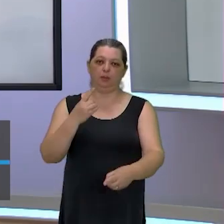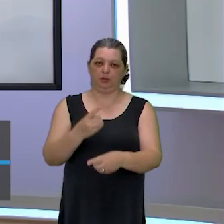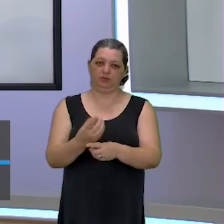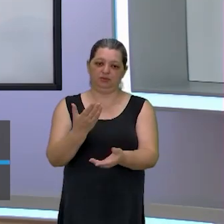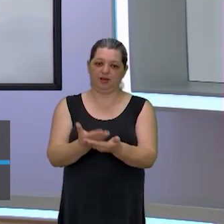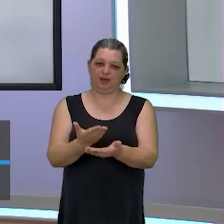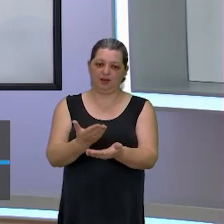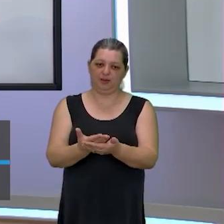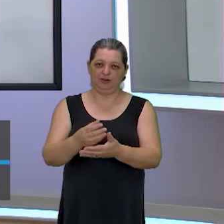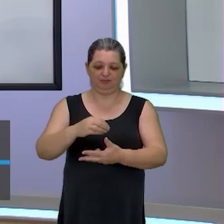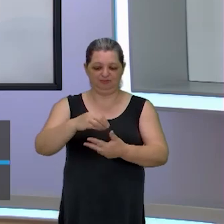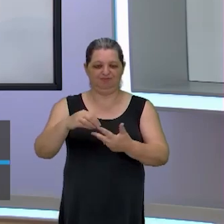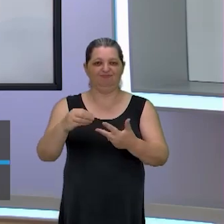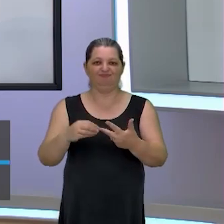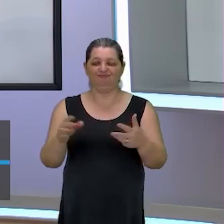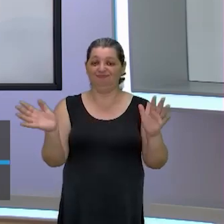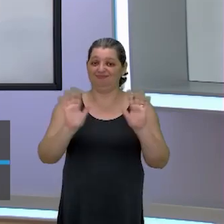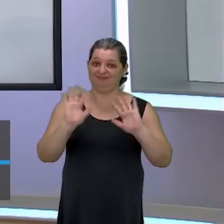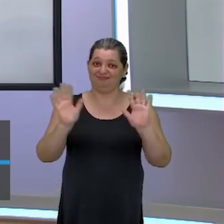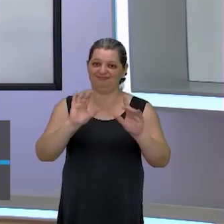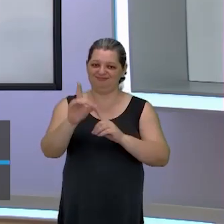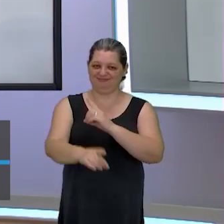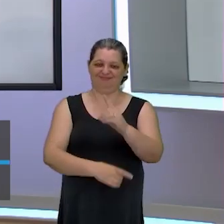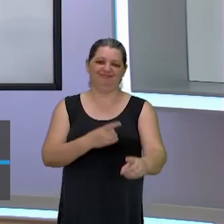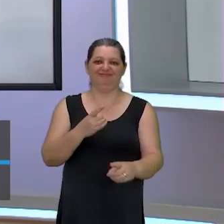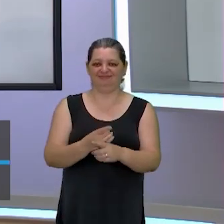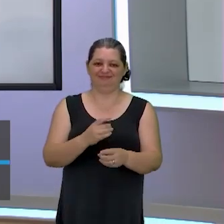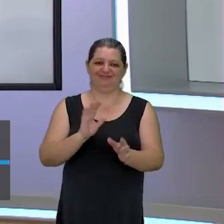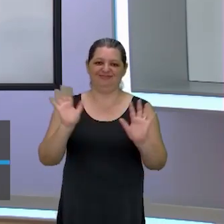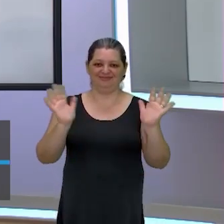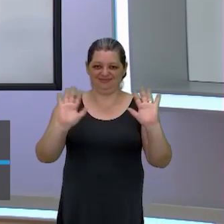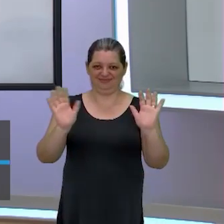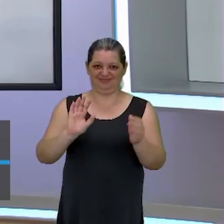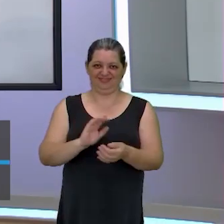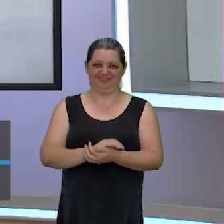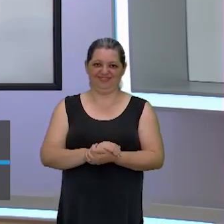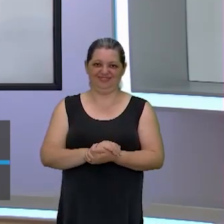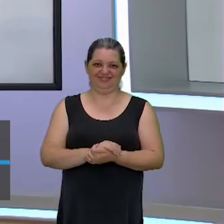próxima aula doendo aí Tchau pessoal até a próxima